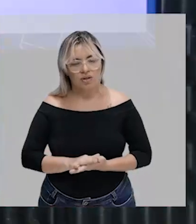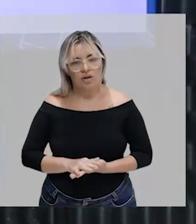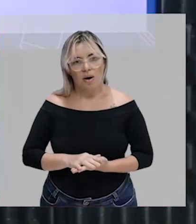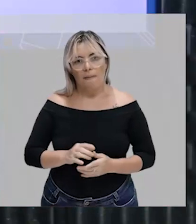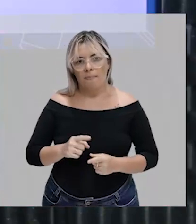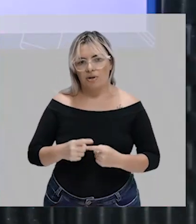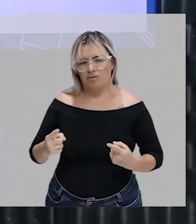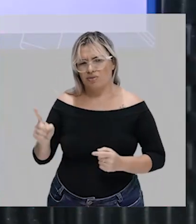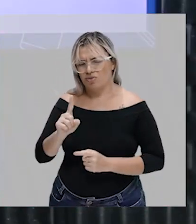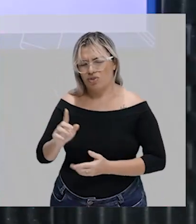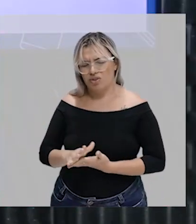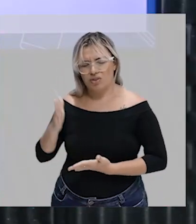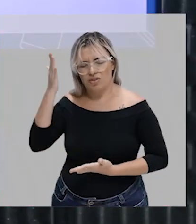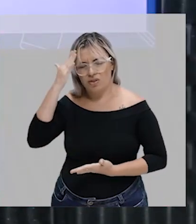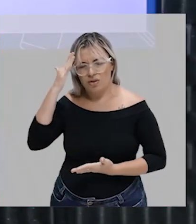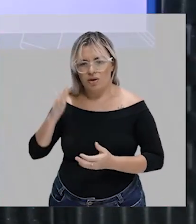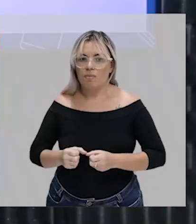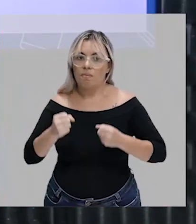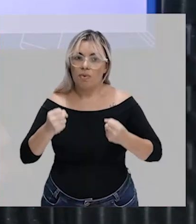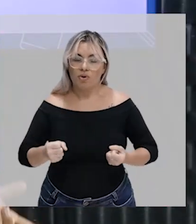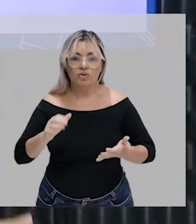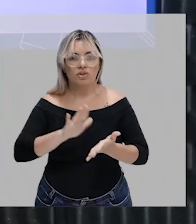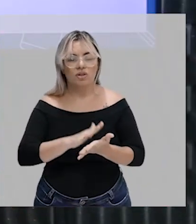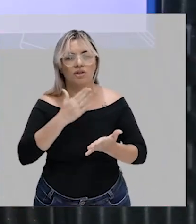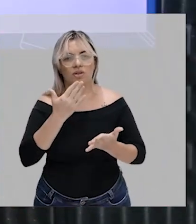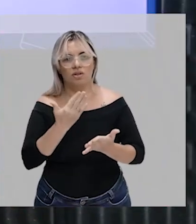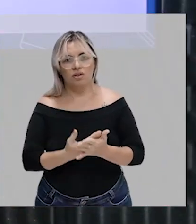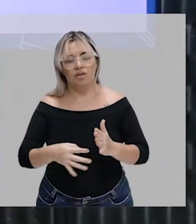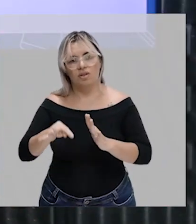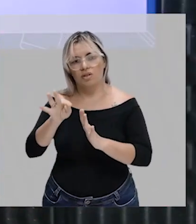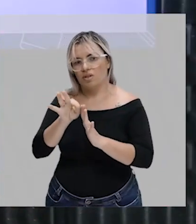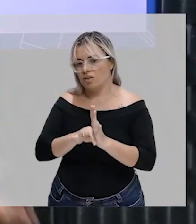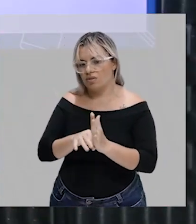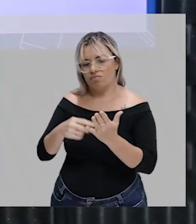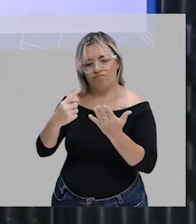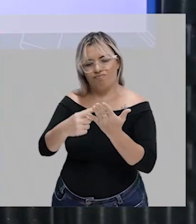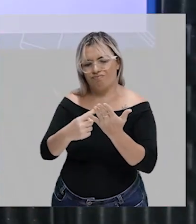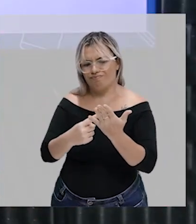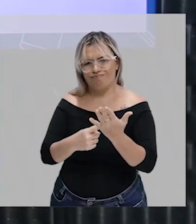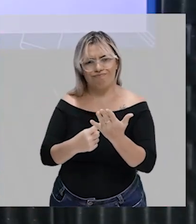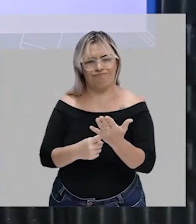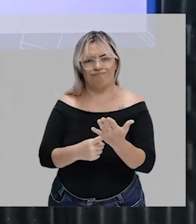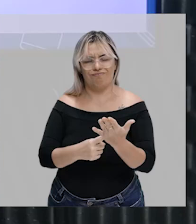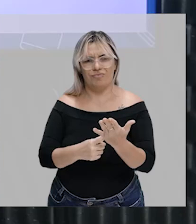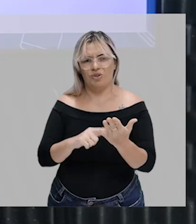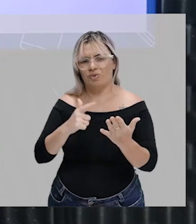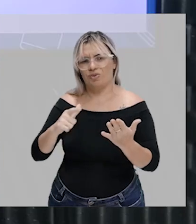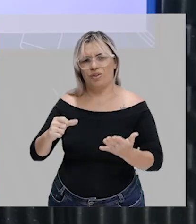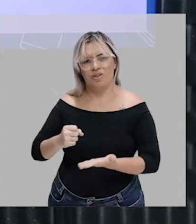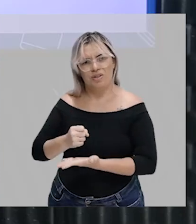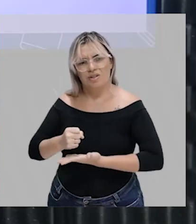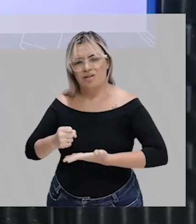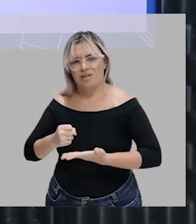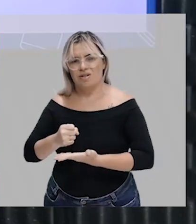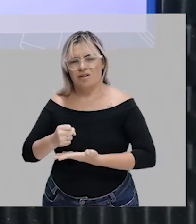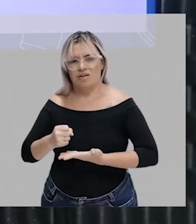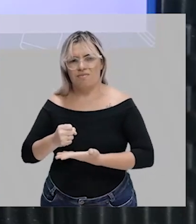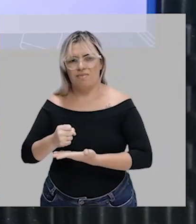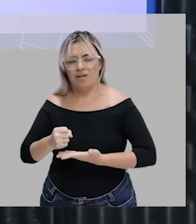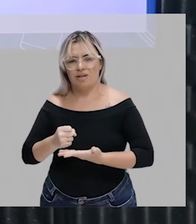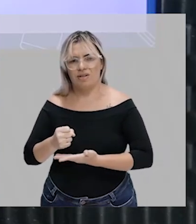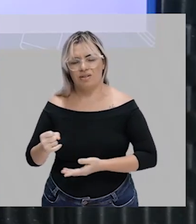Mas eu posso interpretar de uma forma que aquele texto não tenha elementos que embasem a minha interpretação. Então, é